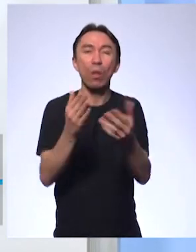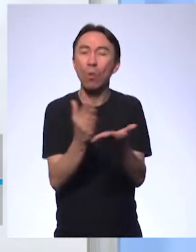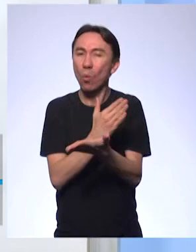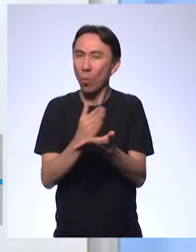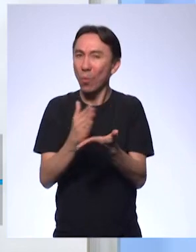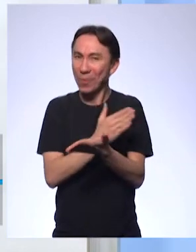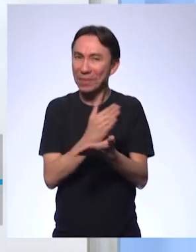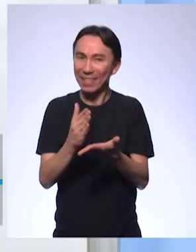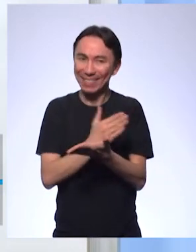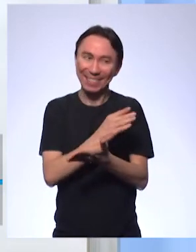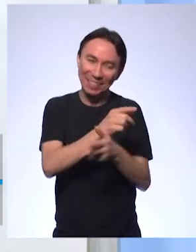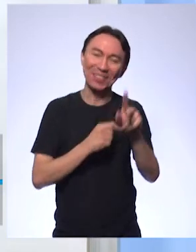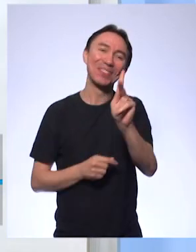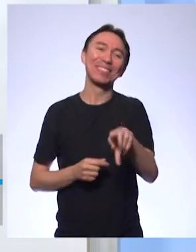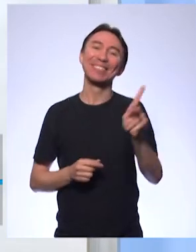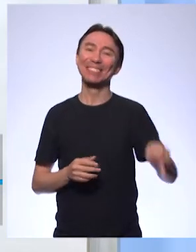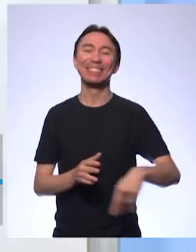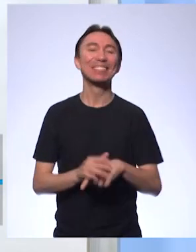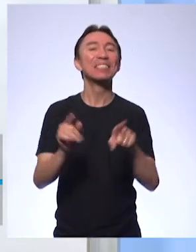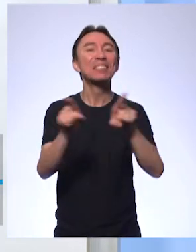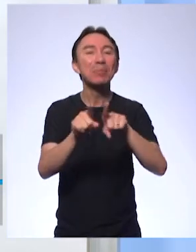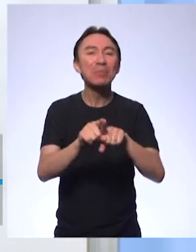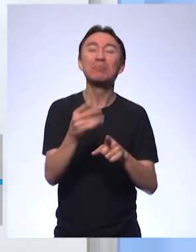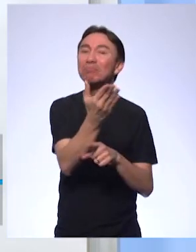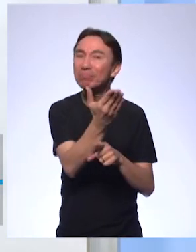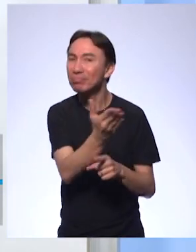tema e conversar com vocês aí,